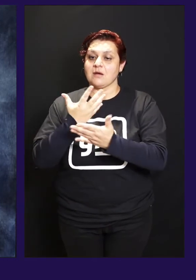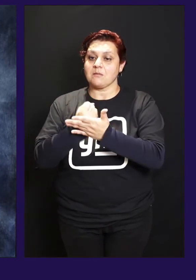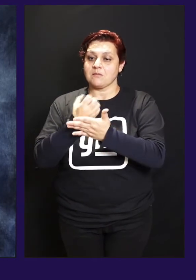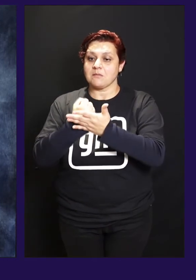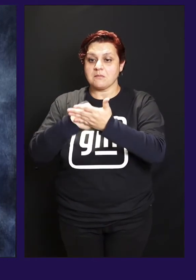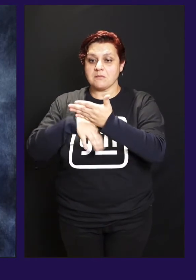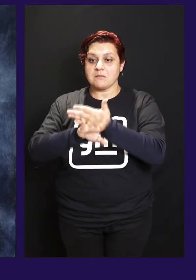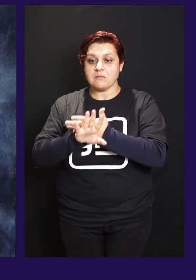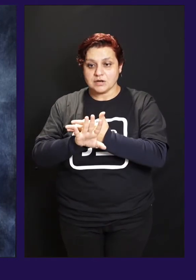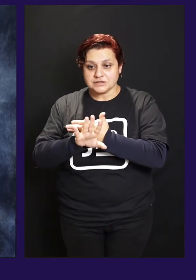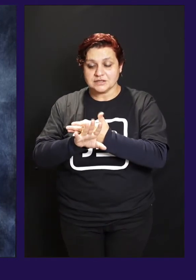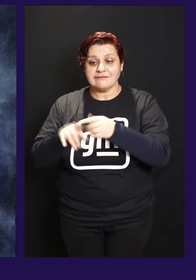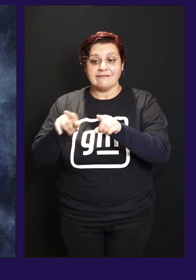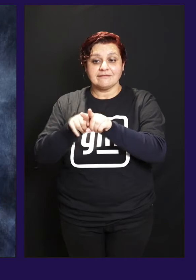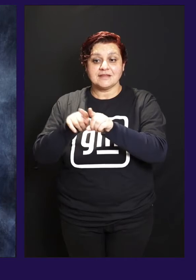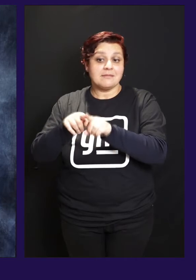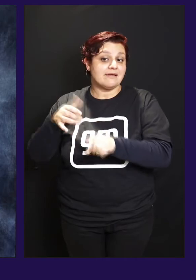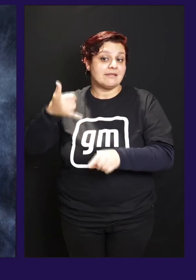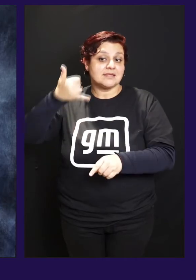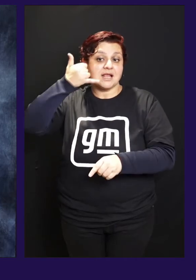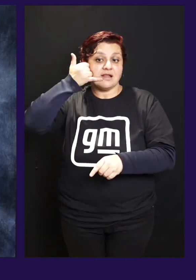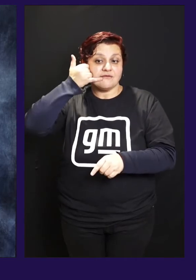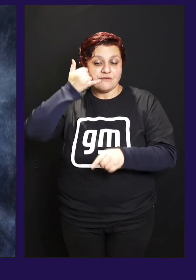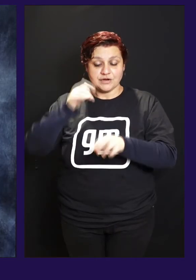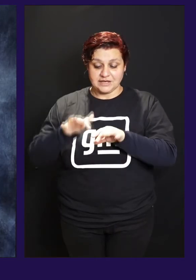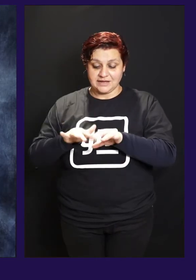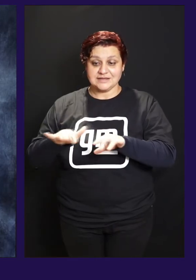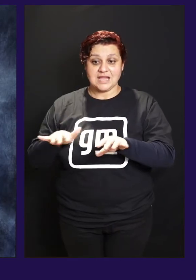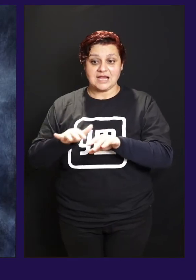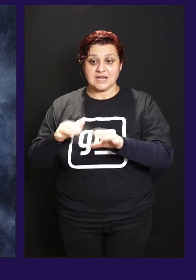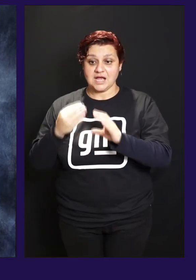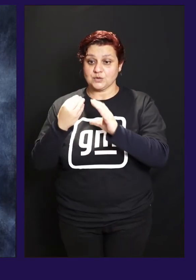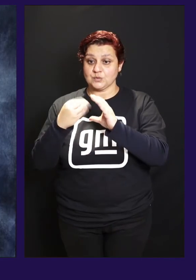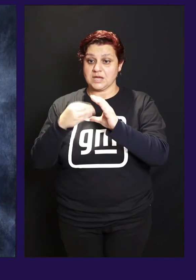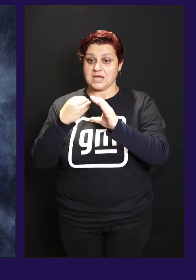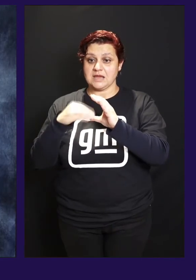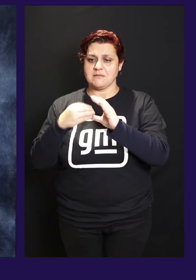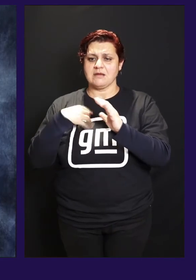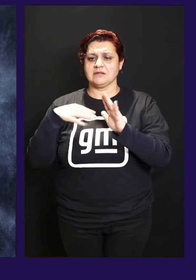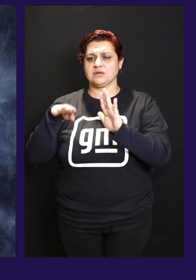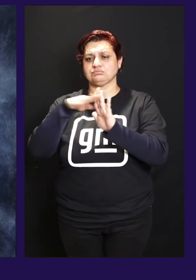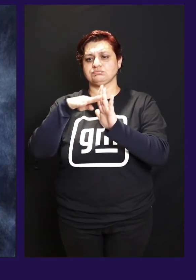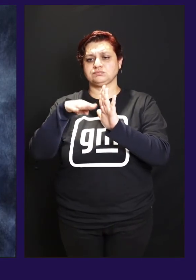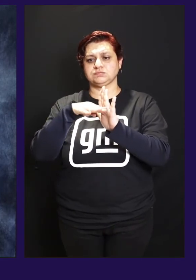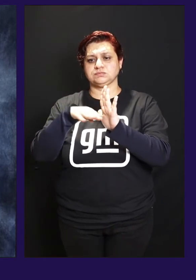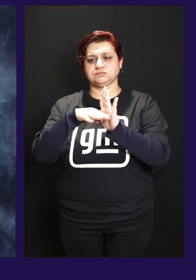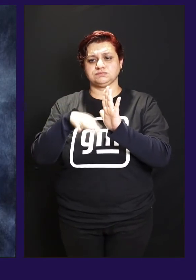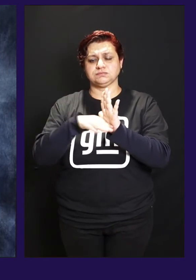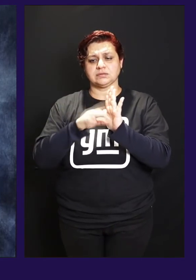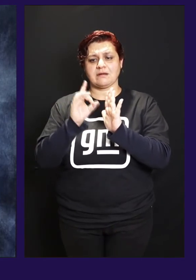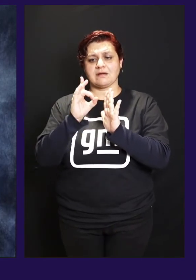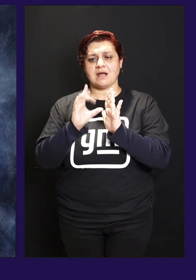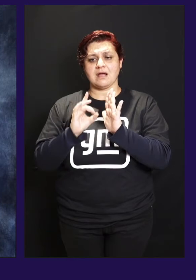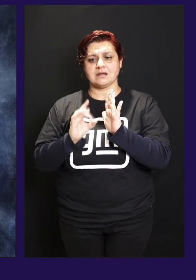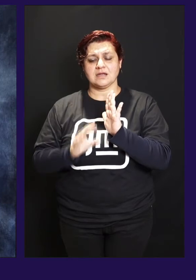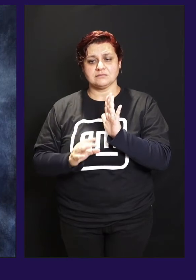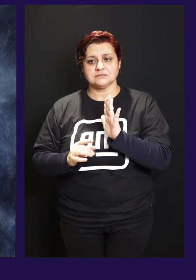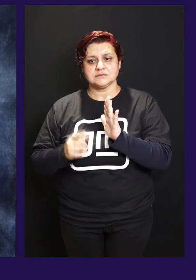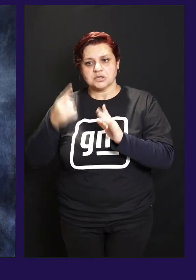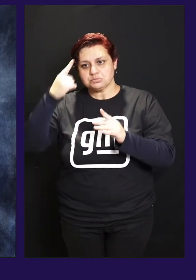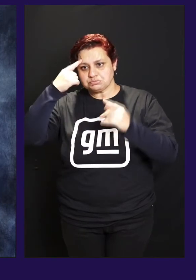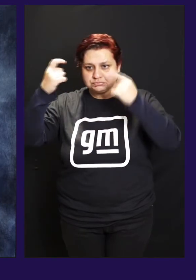no 32º andar. Ele começou a apertar 1, 2, 3, 4, 11, 12,